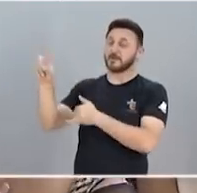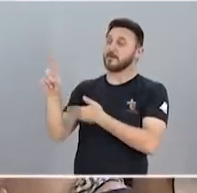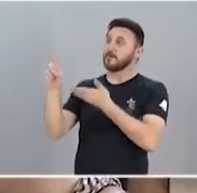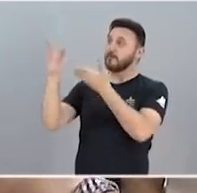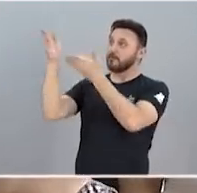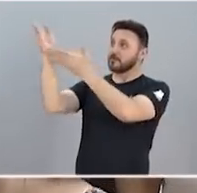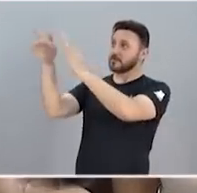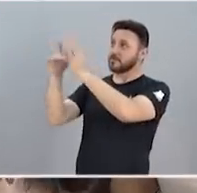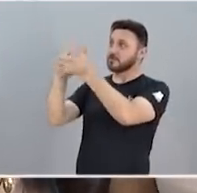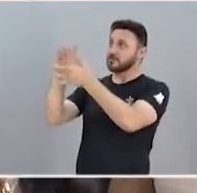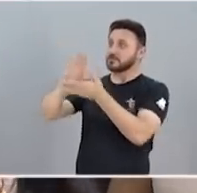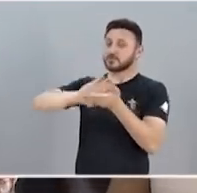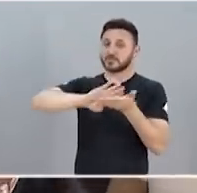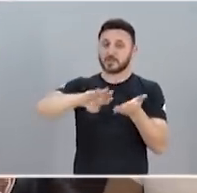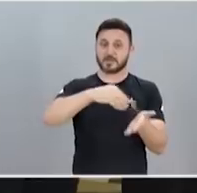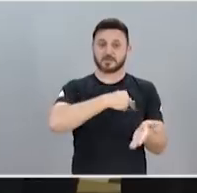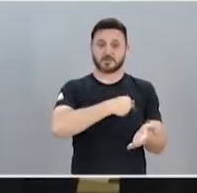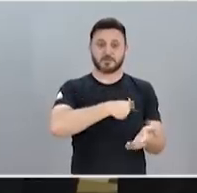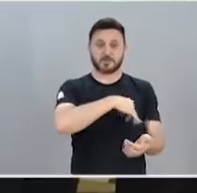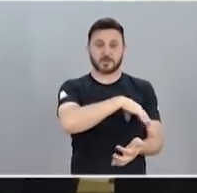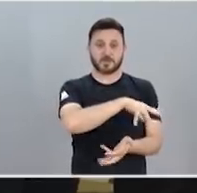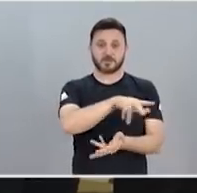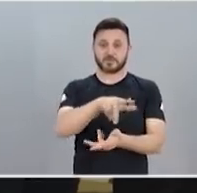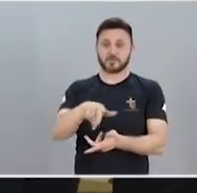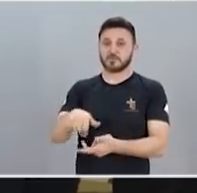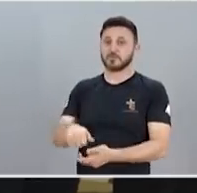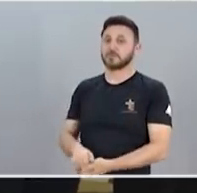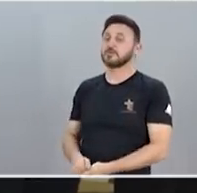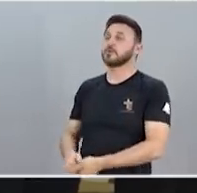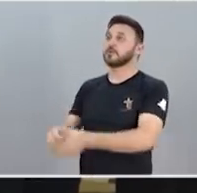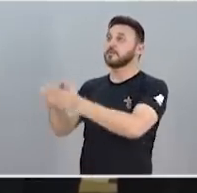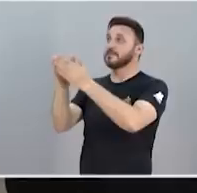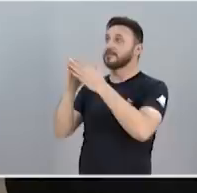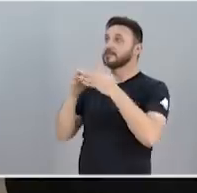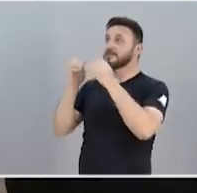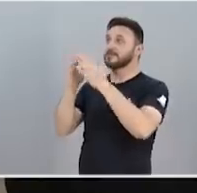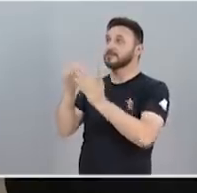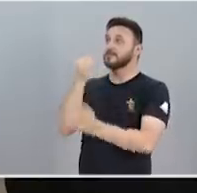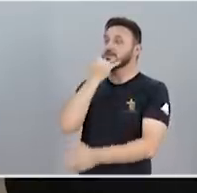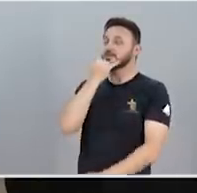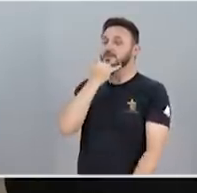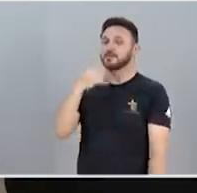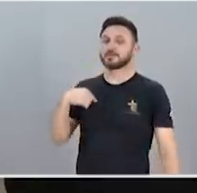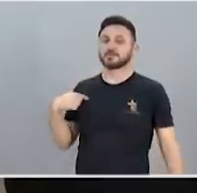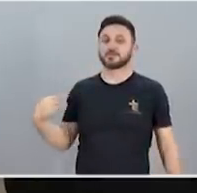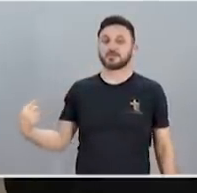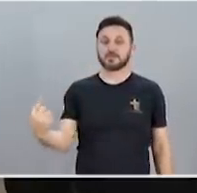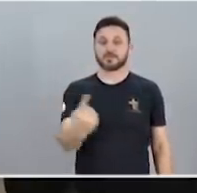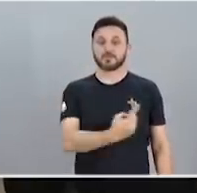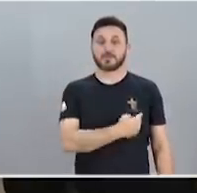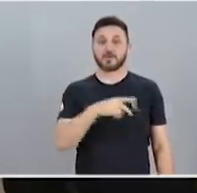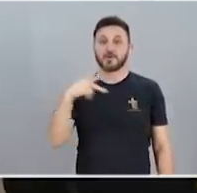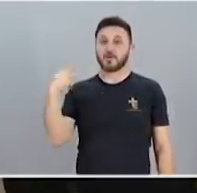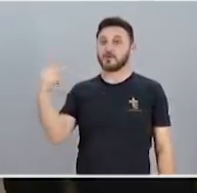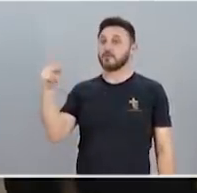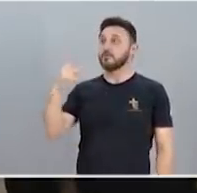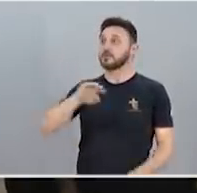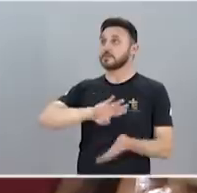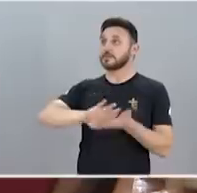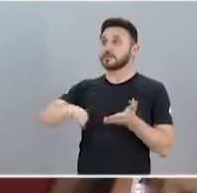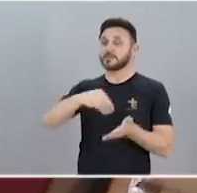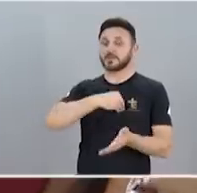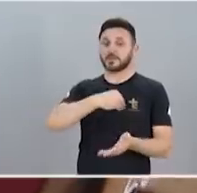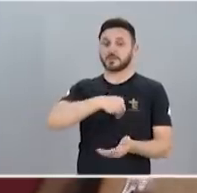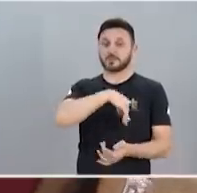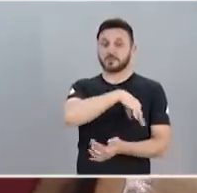Pai, vós que tirais o pecado do mundo, tende piedade de nós.